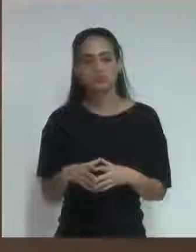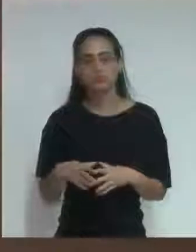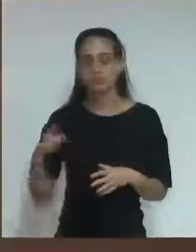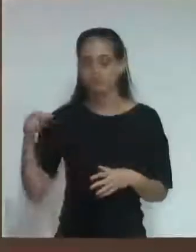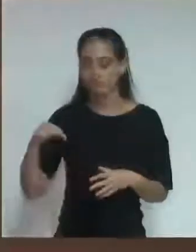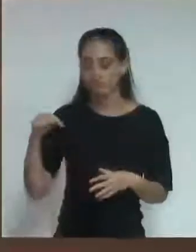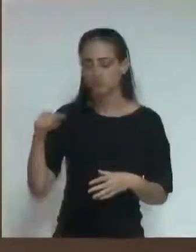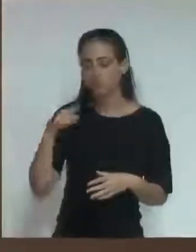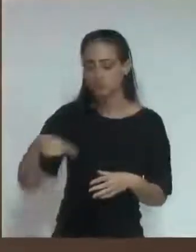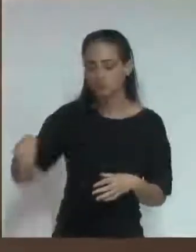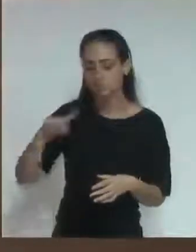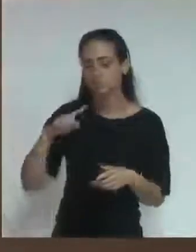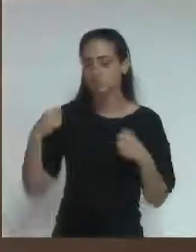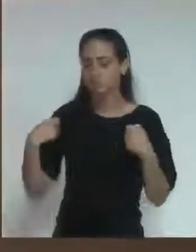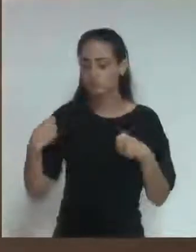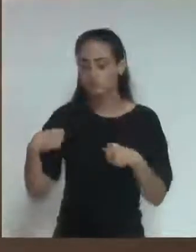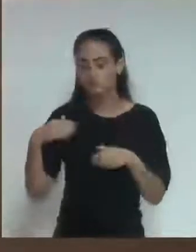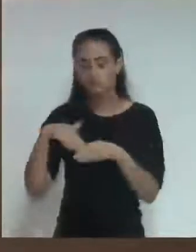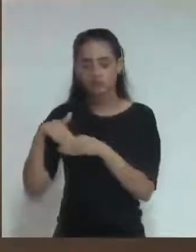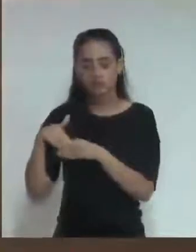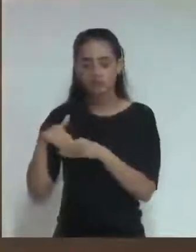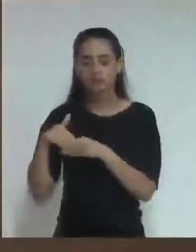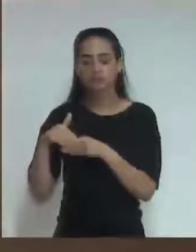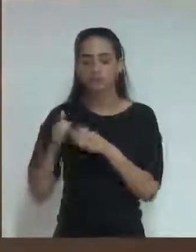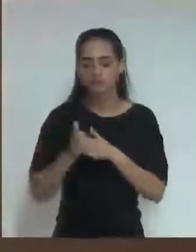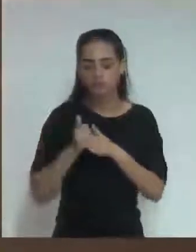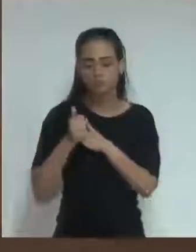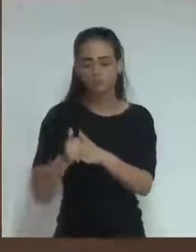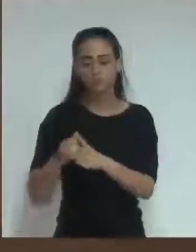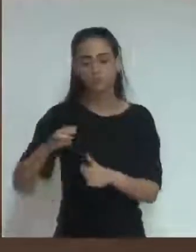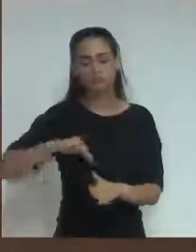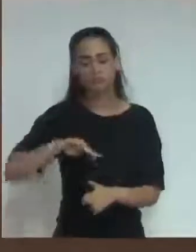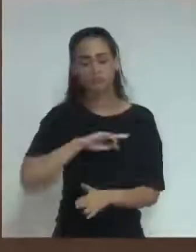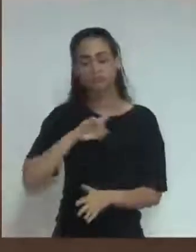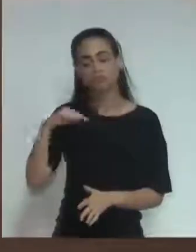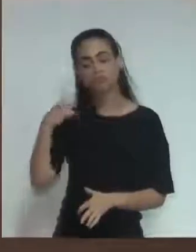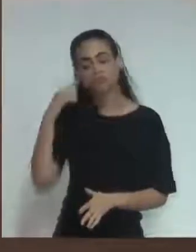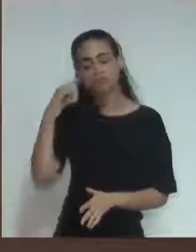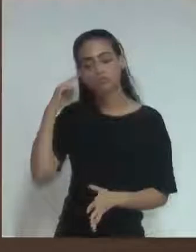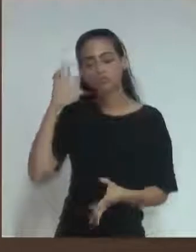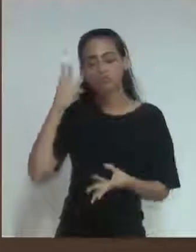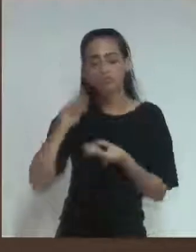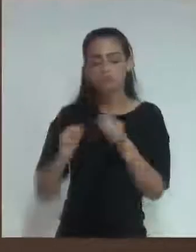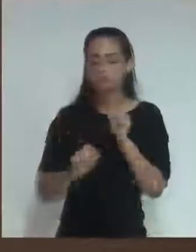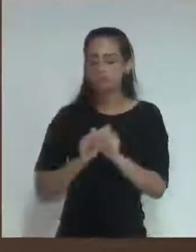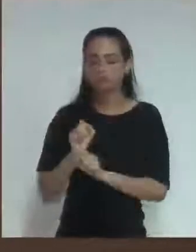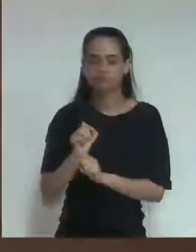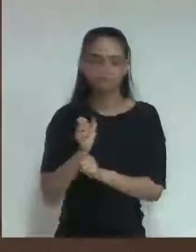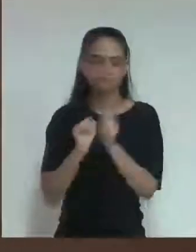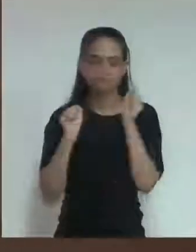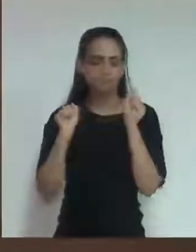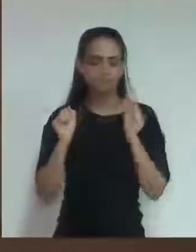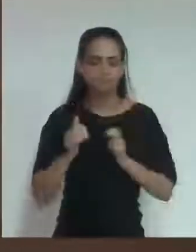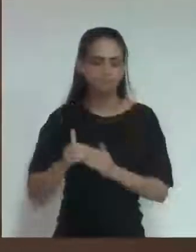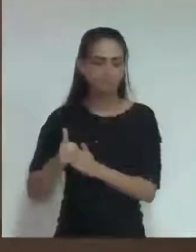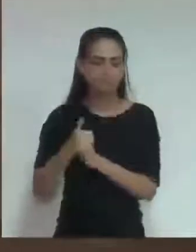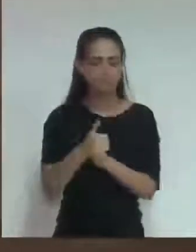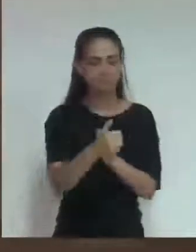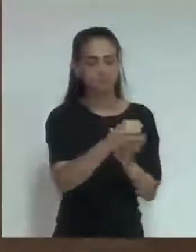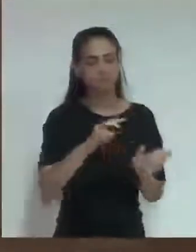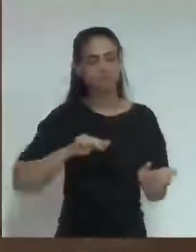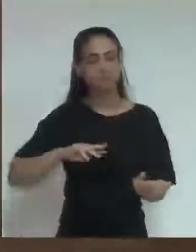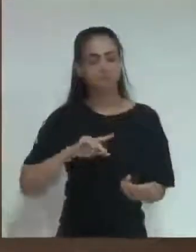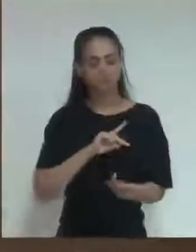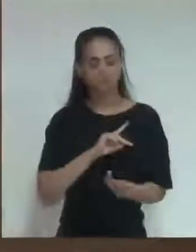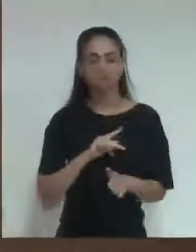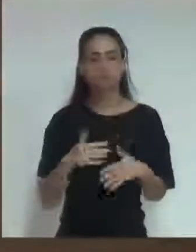que era o de encaminhamento, pelo menos no meu entendimento, com a reprovação, fica inviabilizado. Com a aprovação seria enviado.